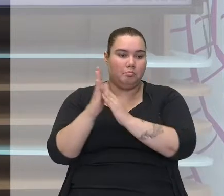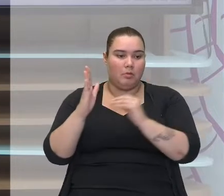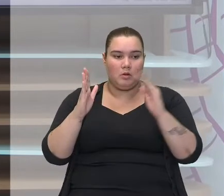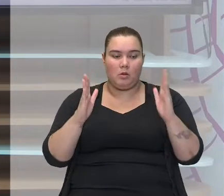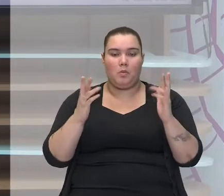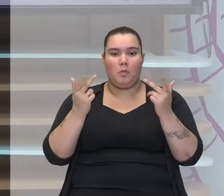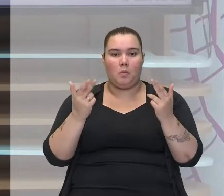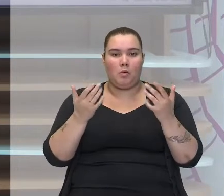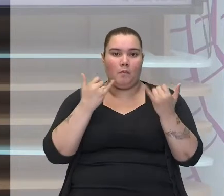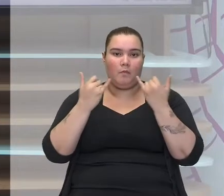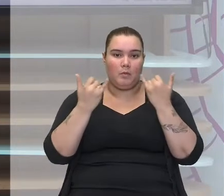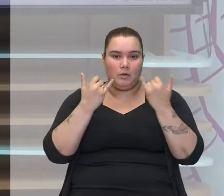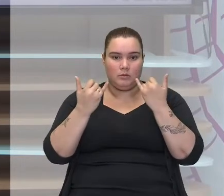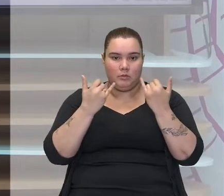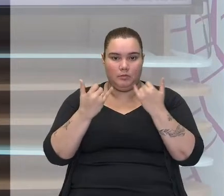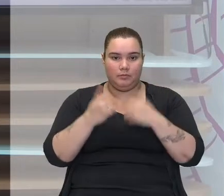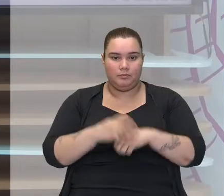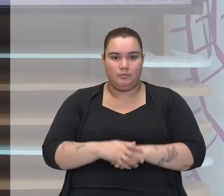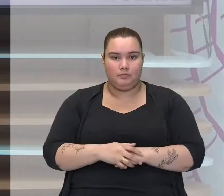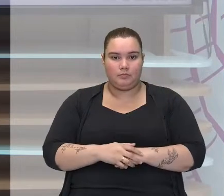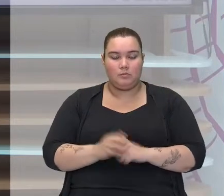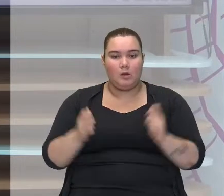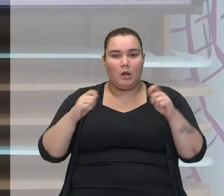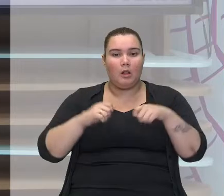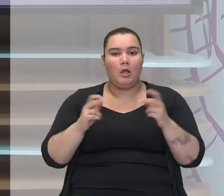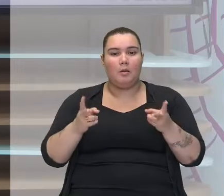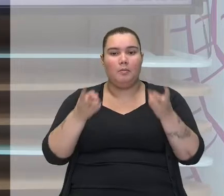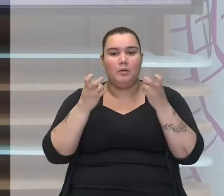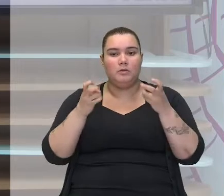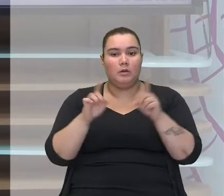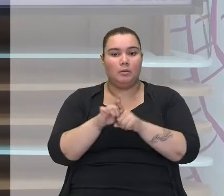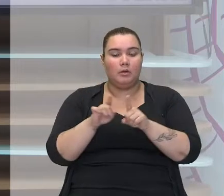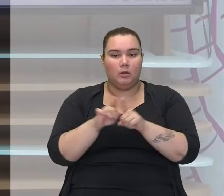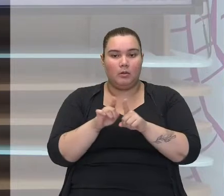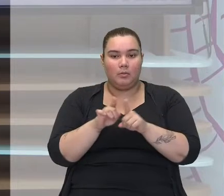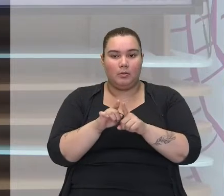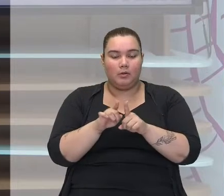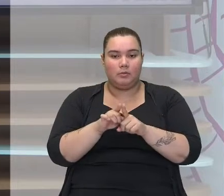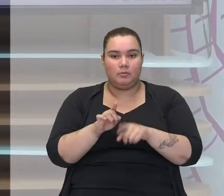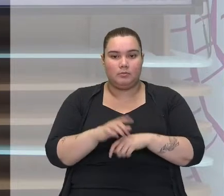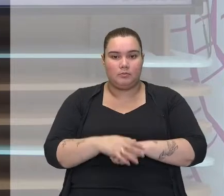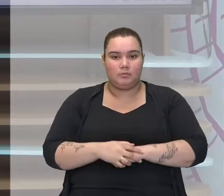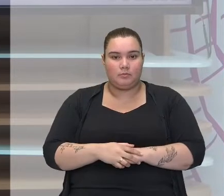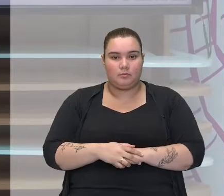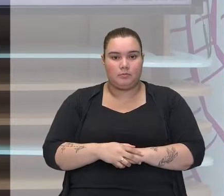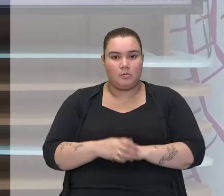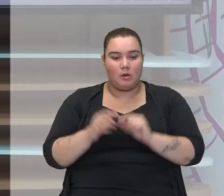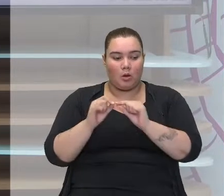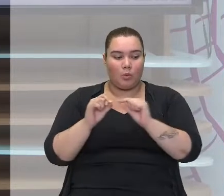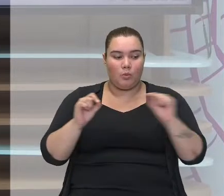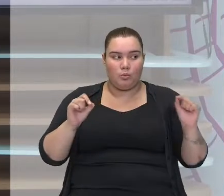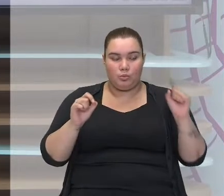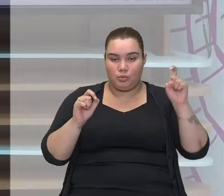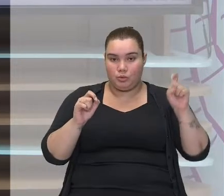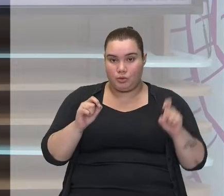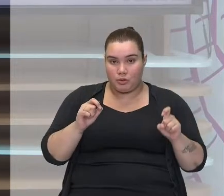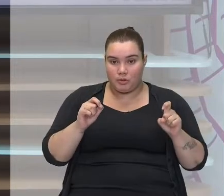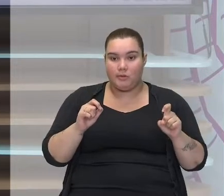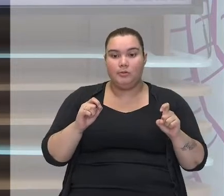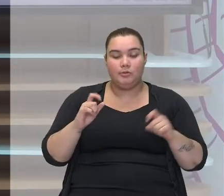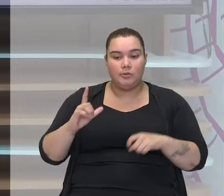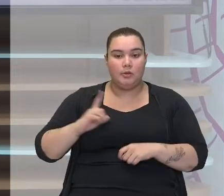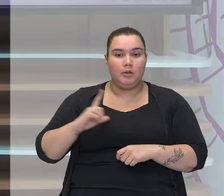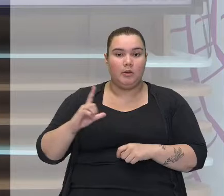eixo Y. E o que a gente consegue verificar aqui também, né? Ó, em relação ao eixo X,